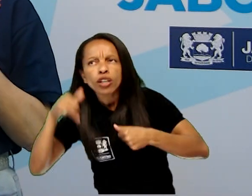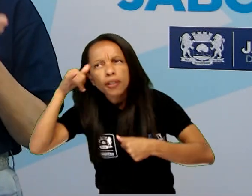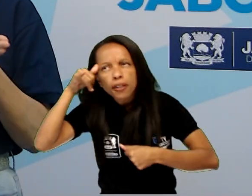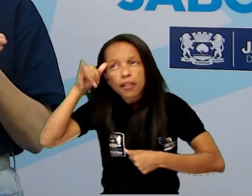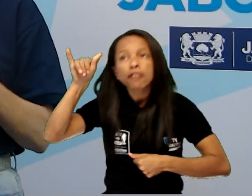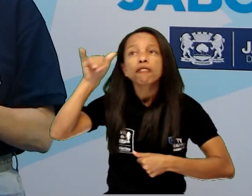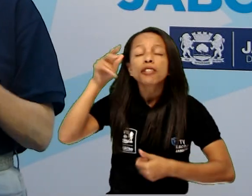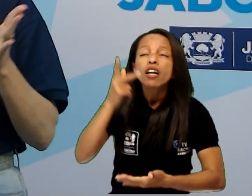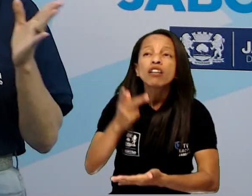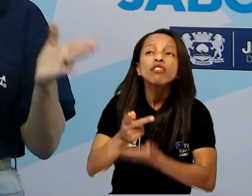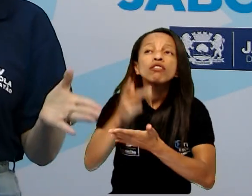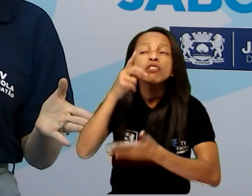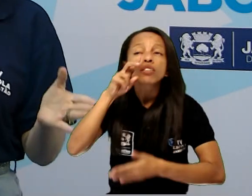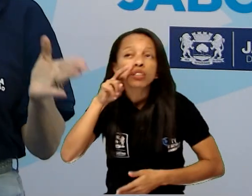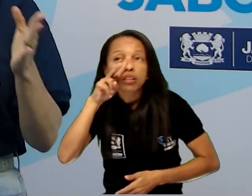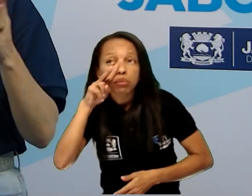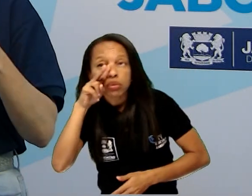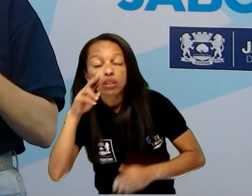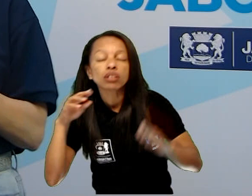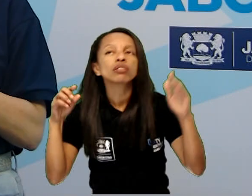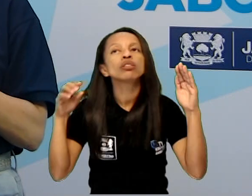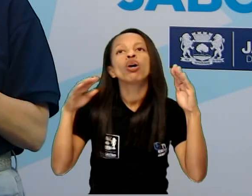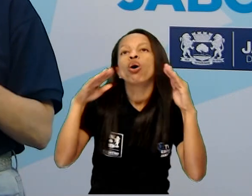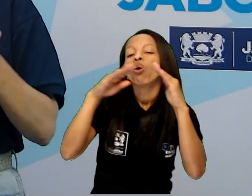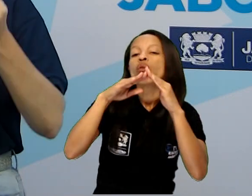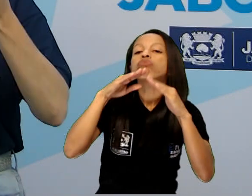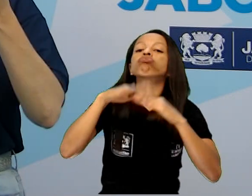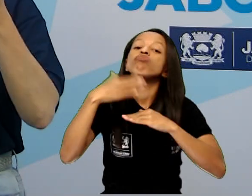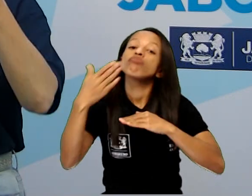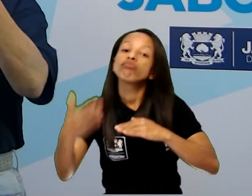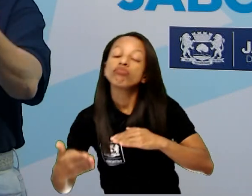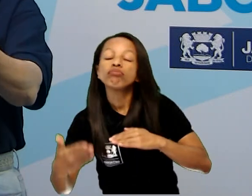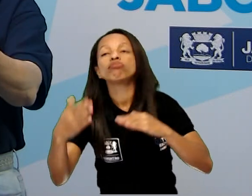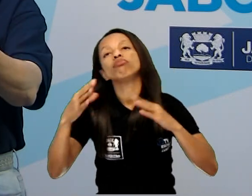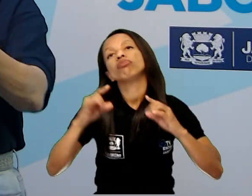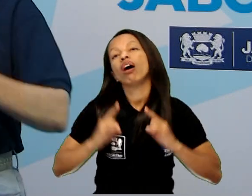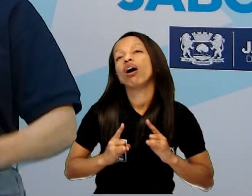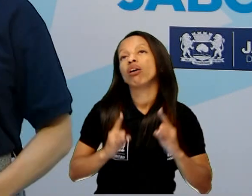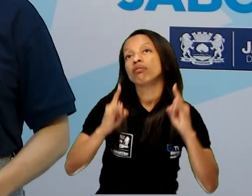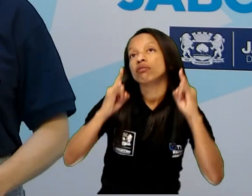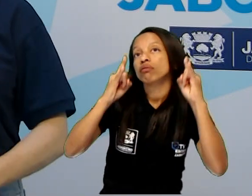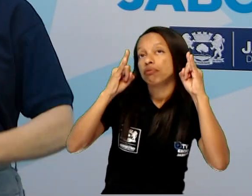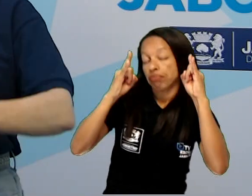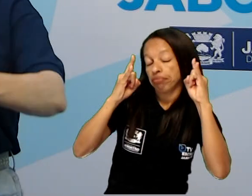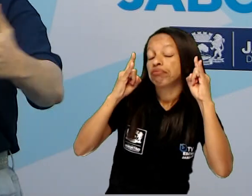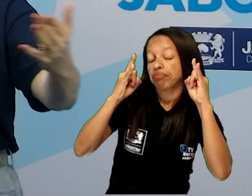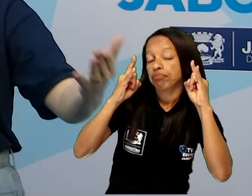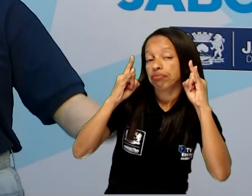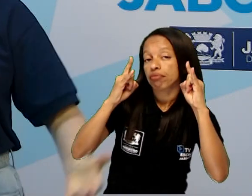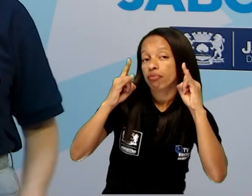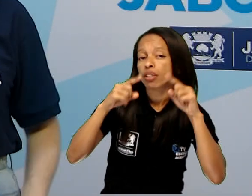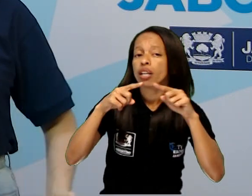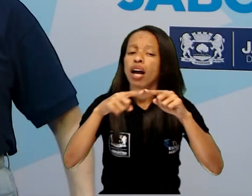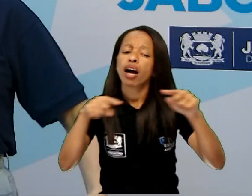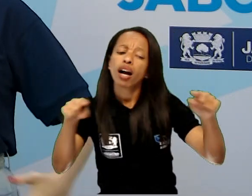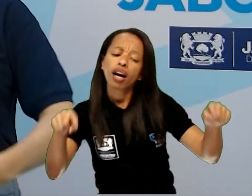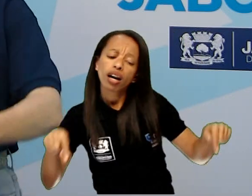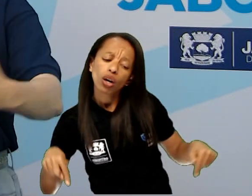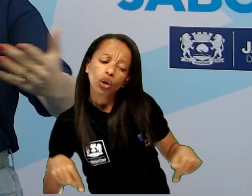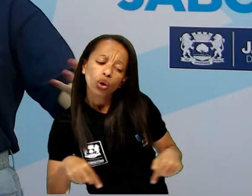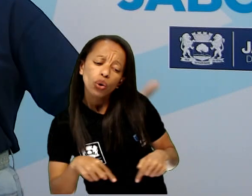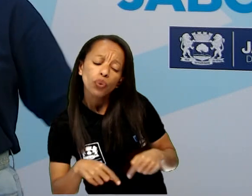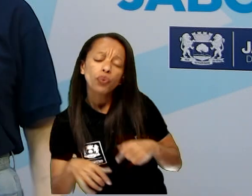áreas externas da nossa casa, do nosso apartamento. Que embora muitas pessoas morem em apartamentos, mas tem aquela área de lazer, aquela